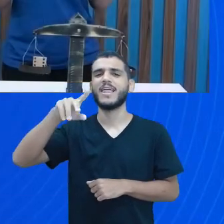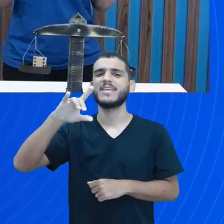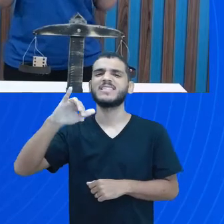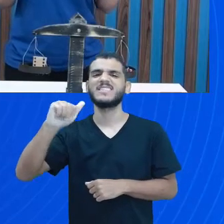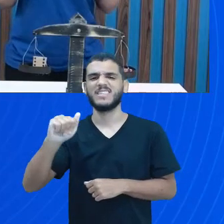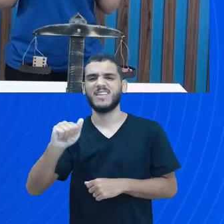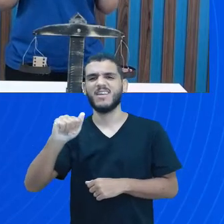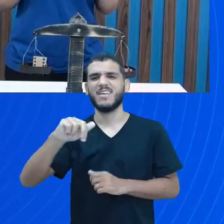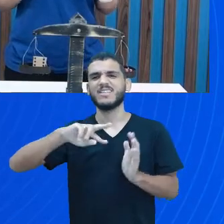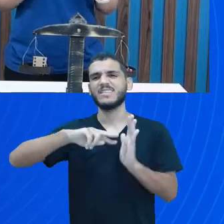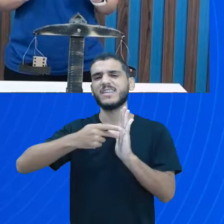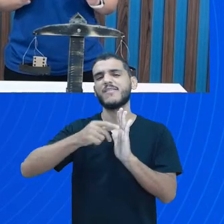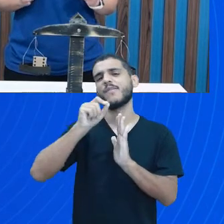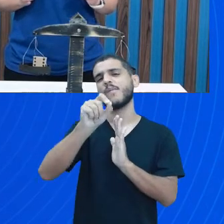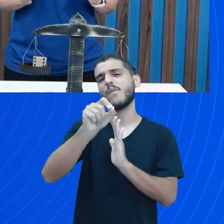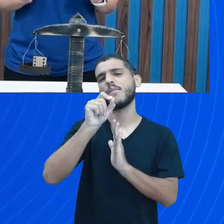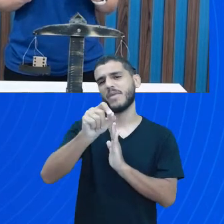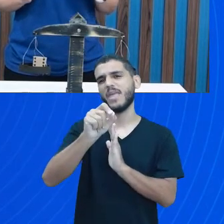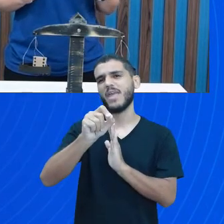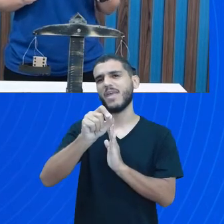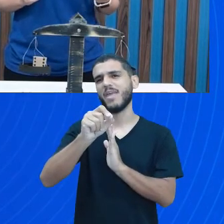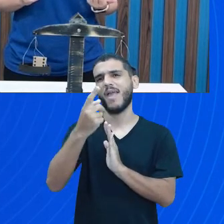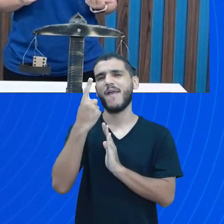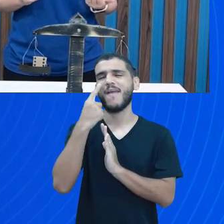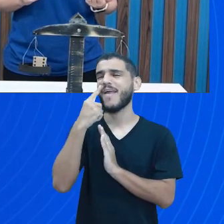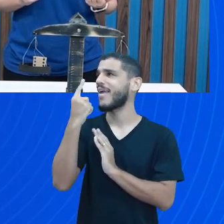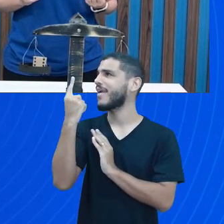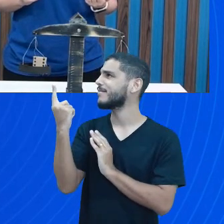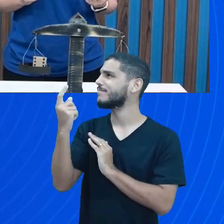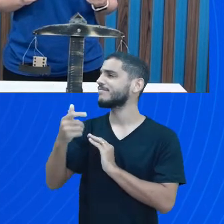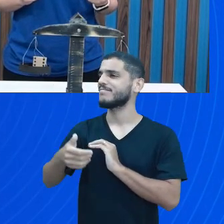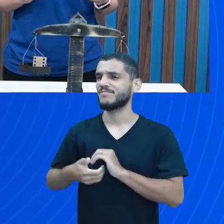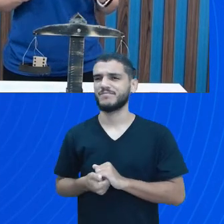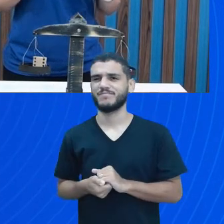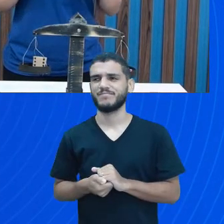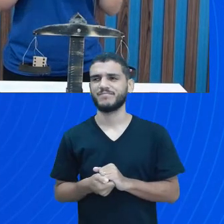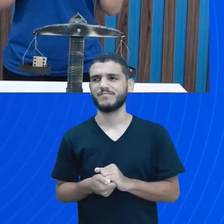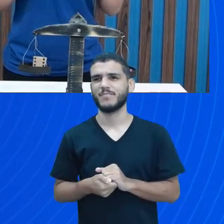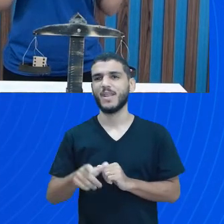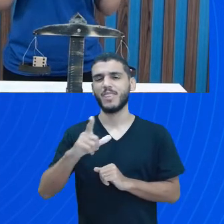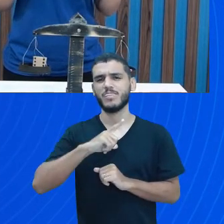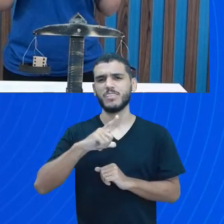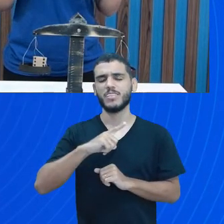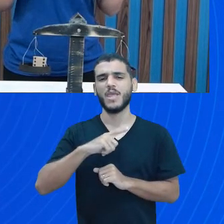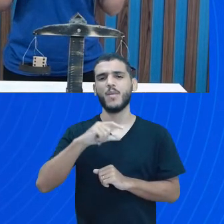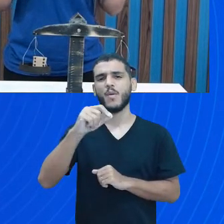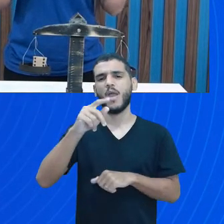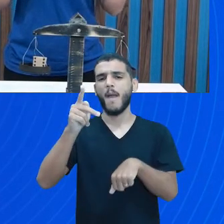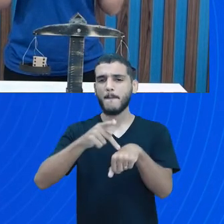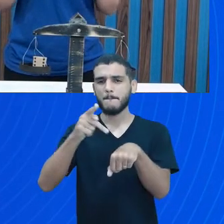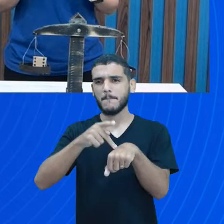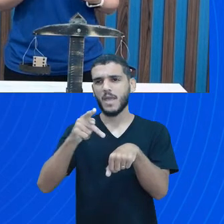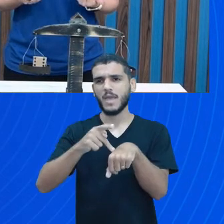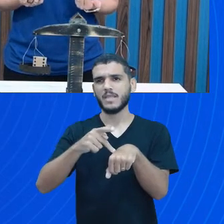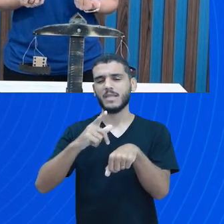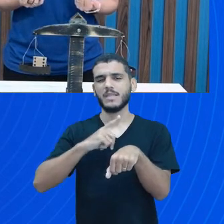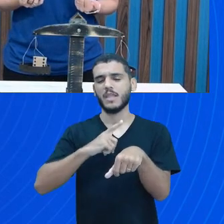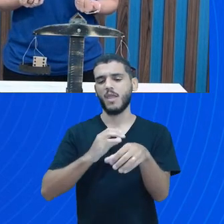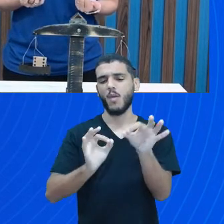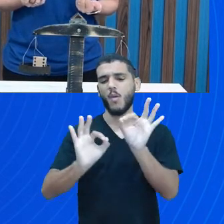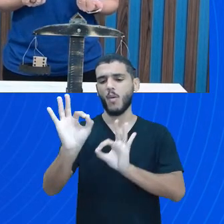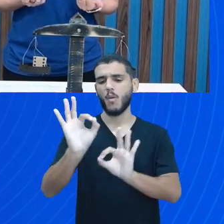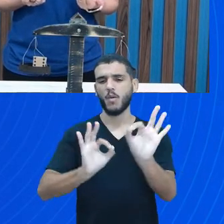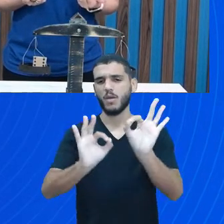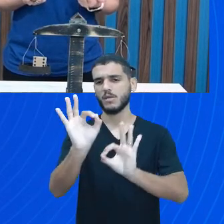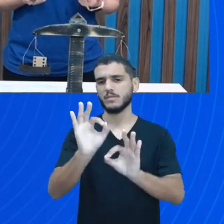equivalência. Observa aí essa imagem, o que é que está mostrando? Tem uma pedra ali, ó, e ela está em equilíbrio,